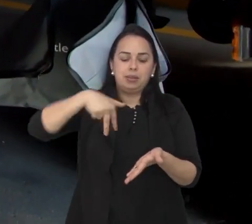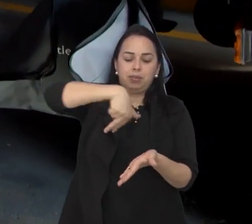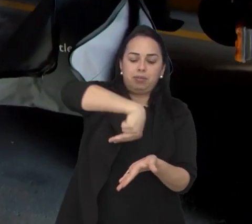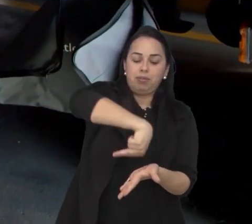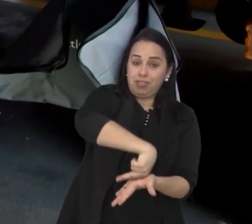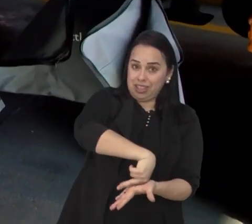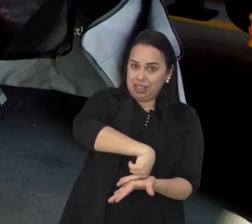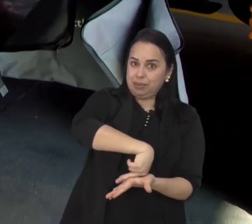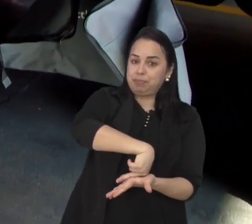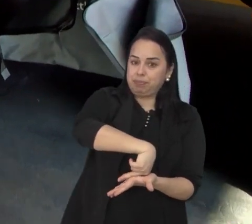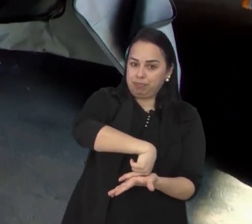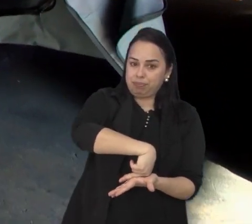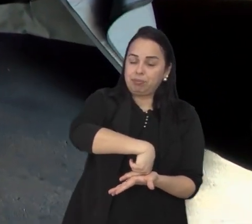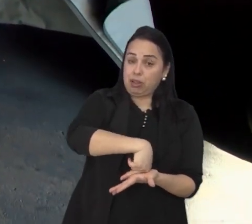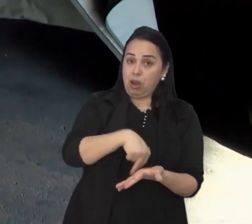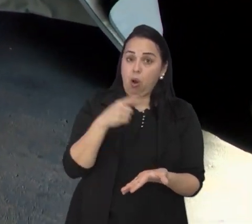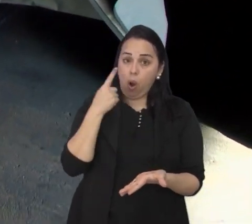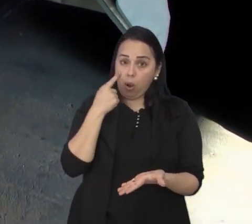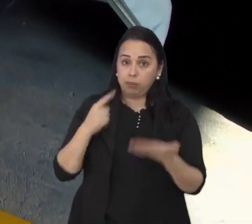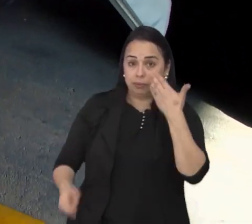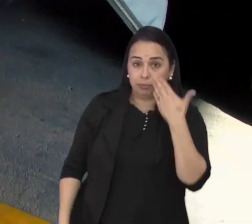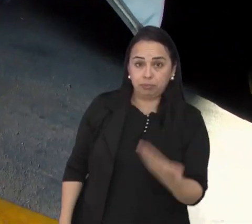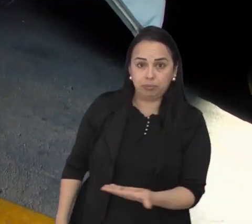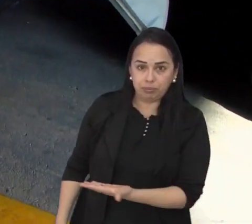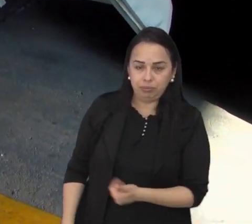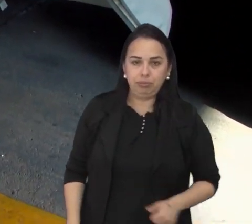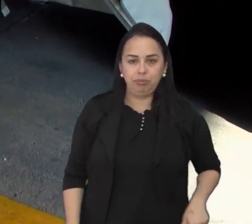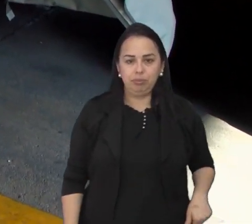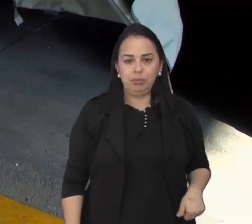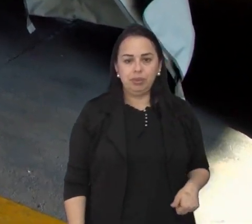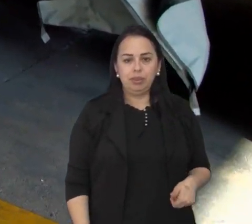criança sobre o seu antebraço,